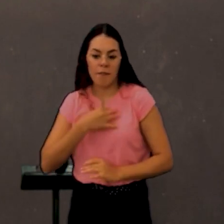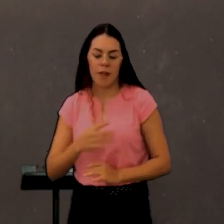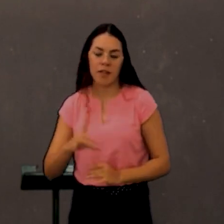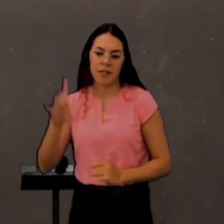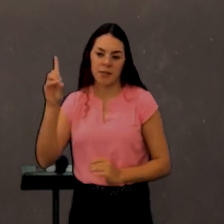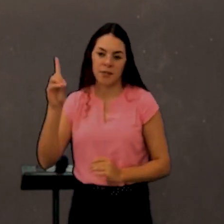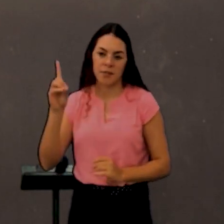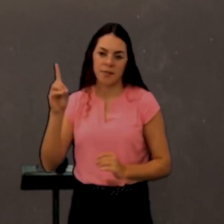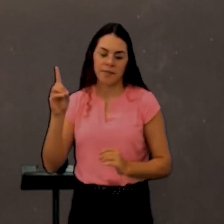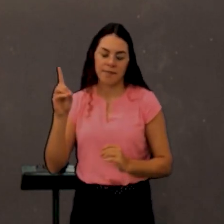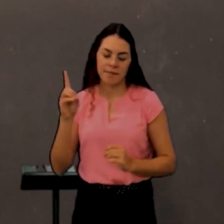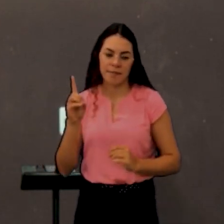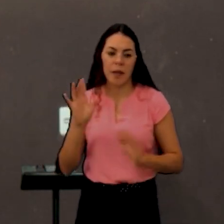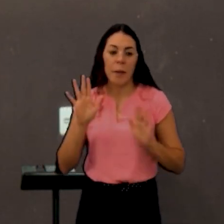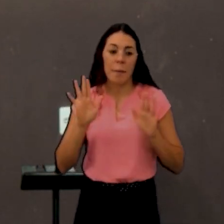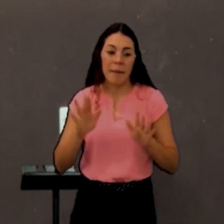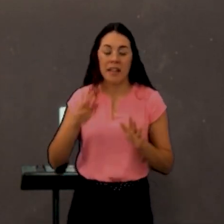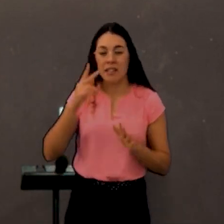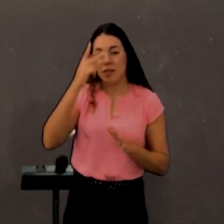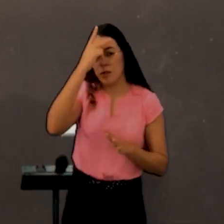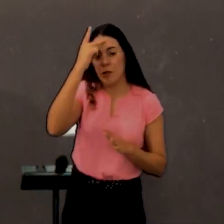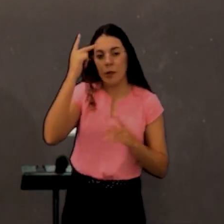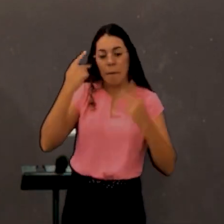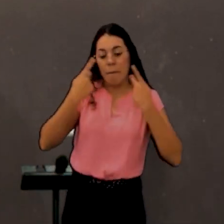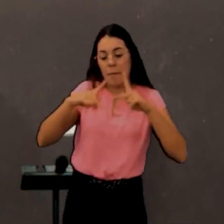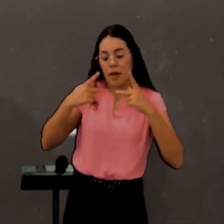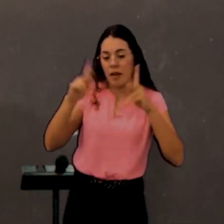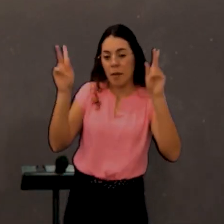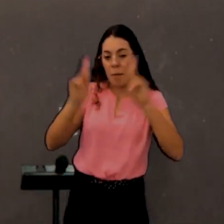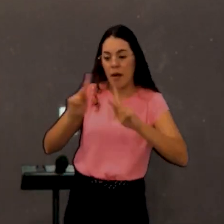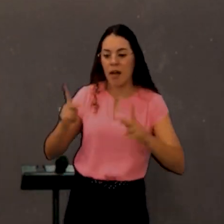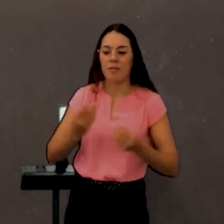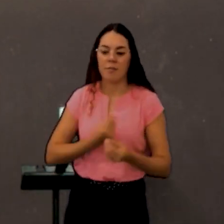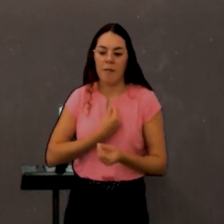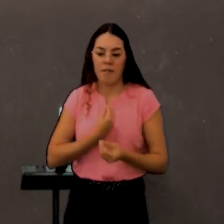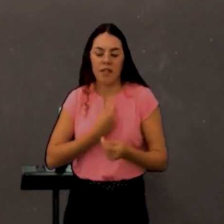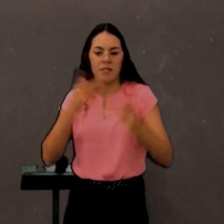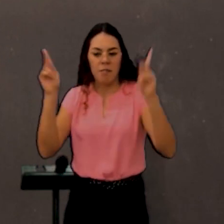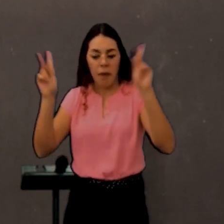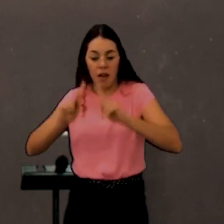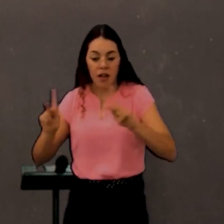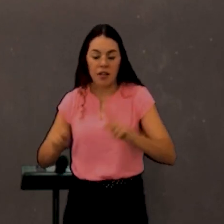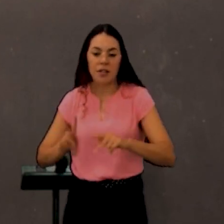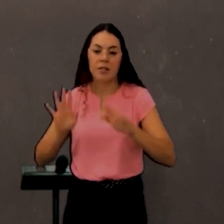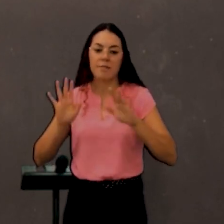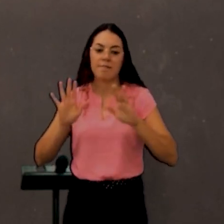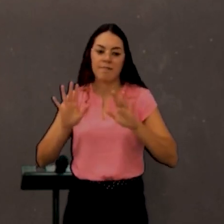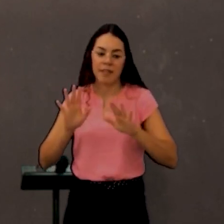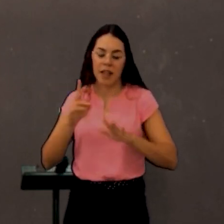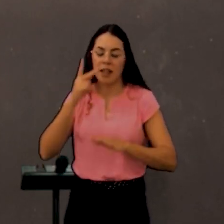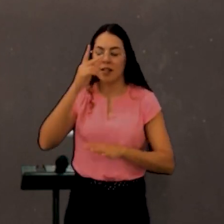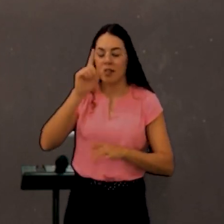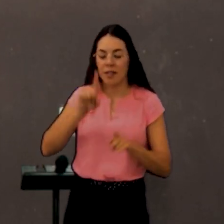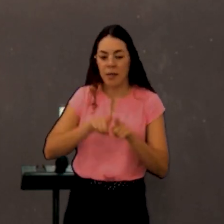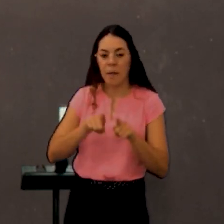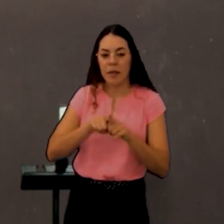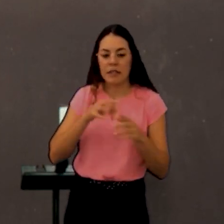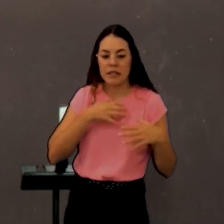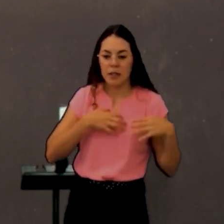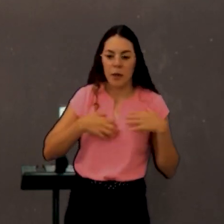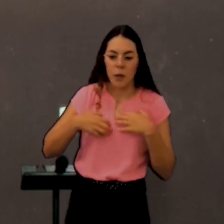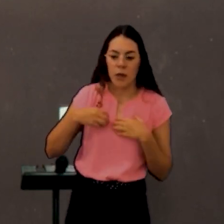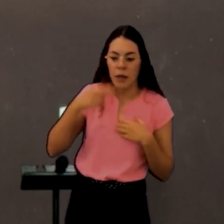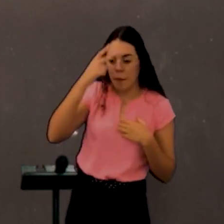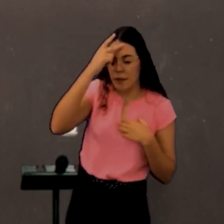Mas, irmãos, os que pregam paz e vivem paz, eles vão incomodar quem não tem